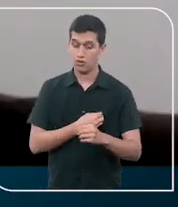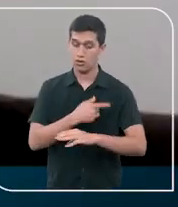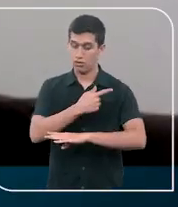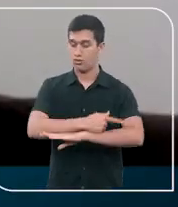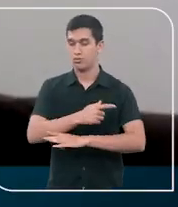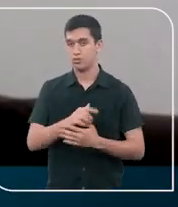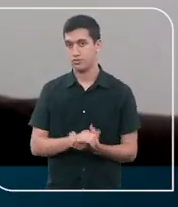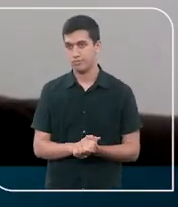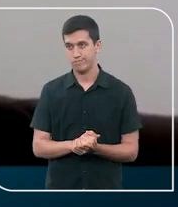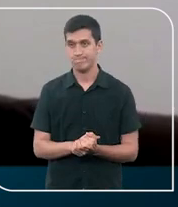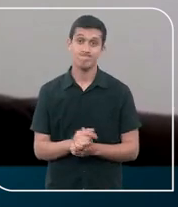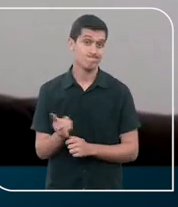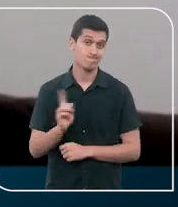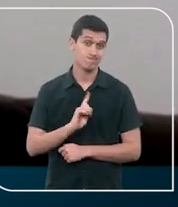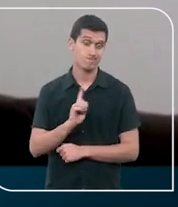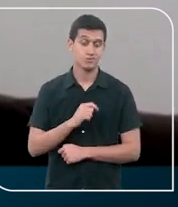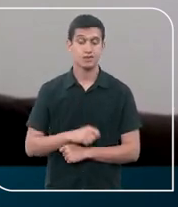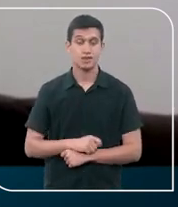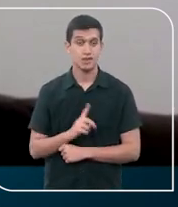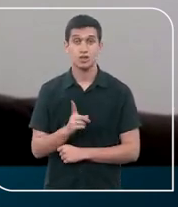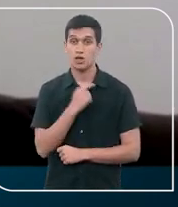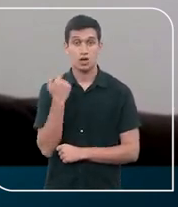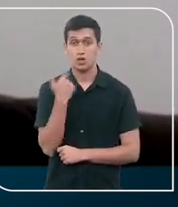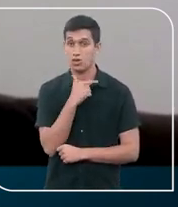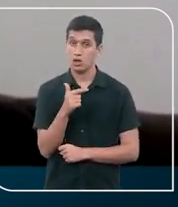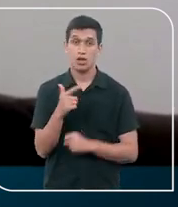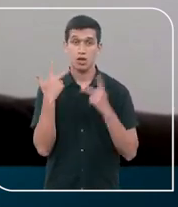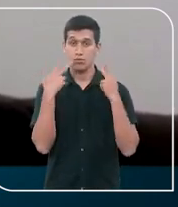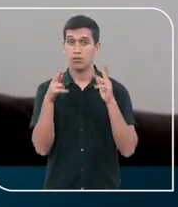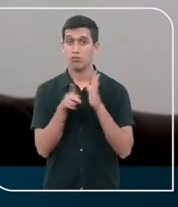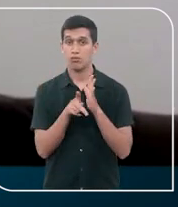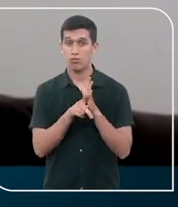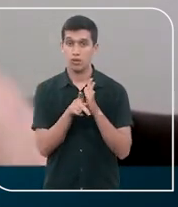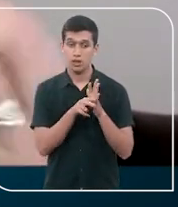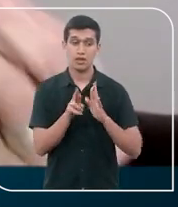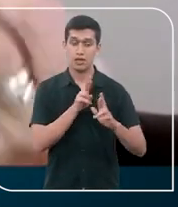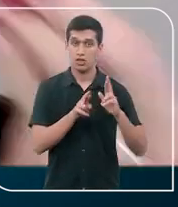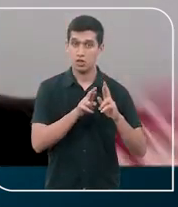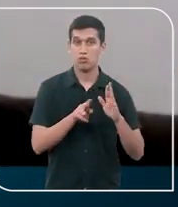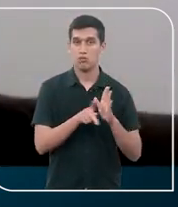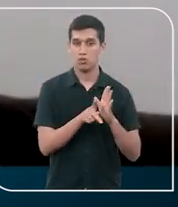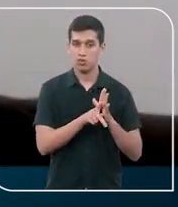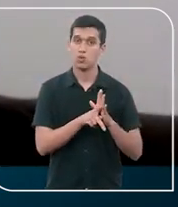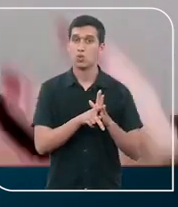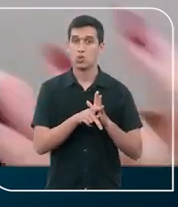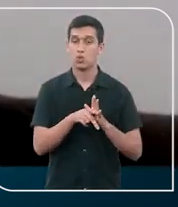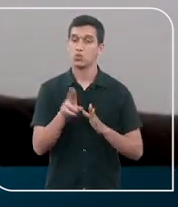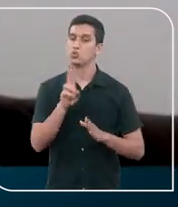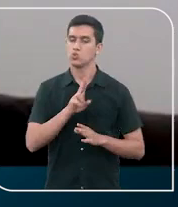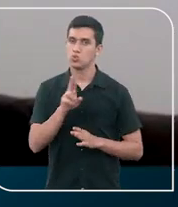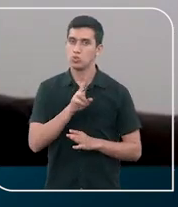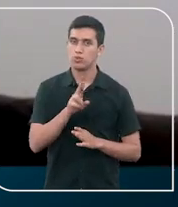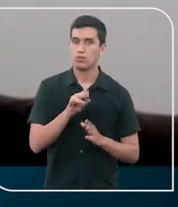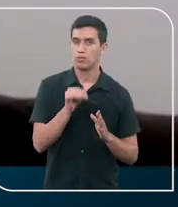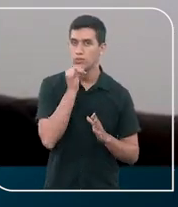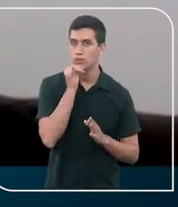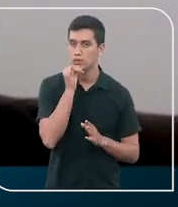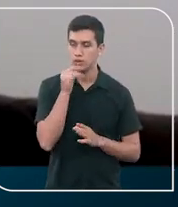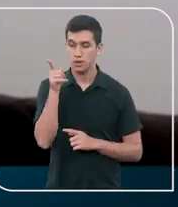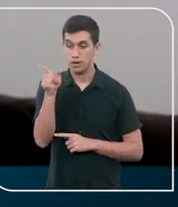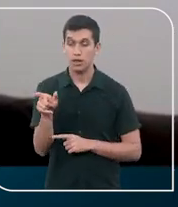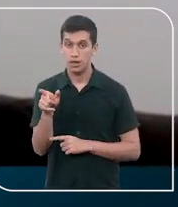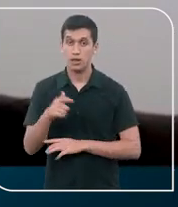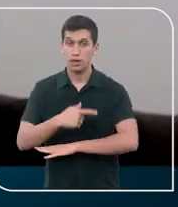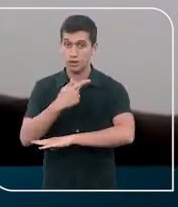Fátima, não, né? Nós não temos a natureza de uma relação consumerista entre o condomínio, a representatividade do condomínio e o